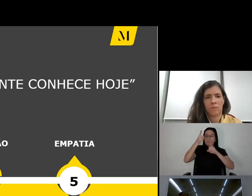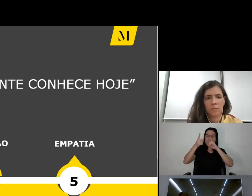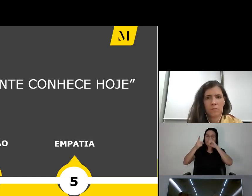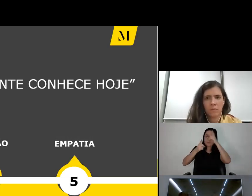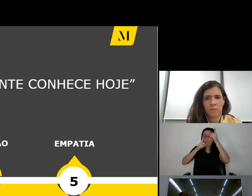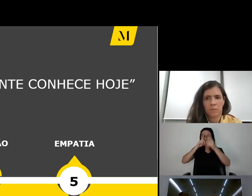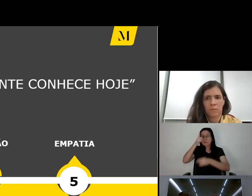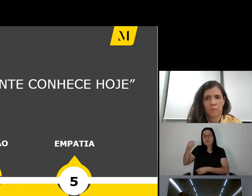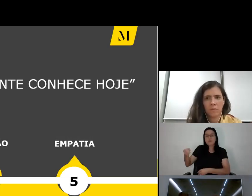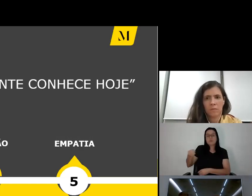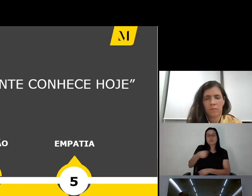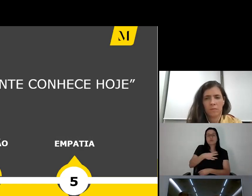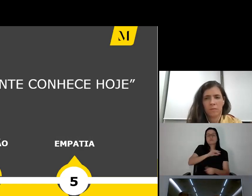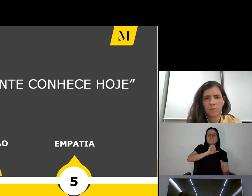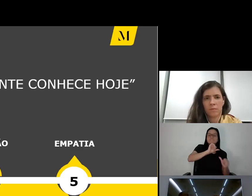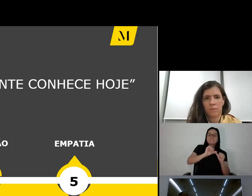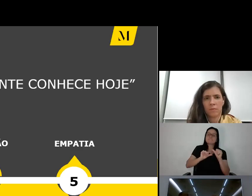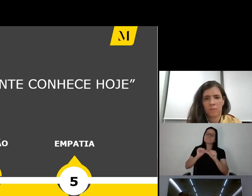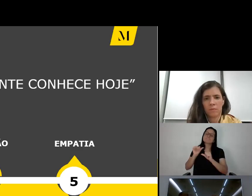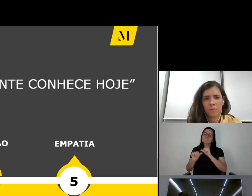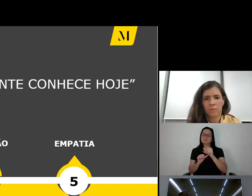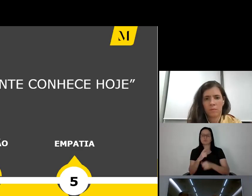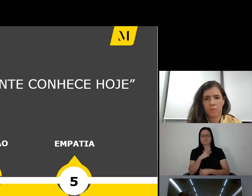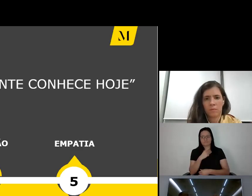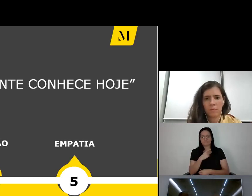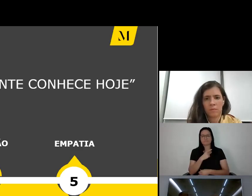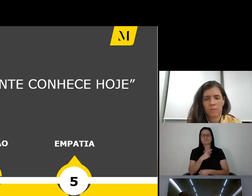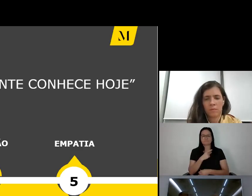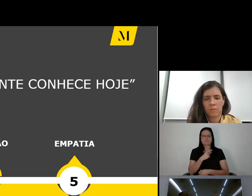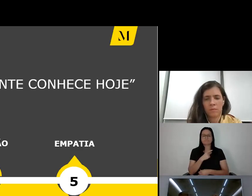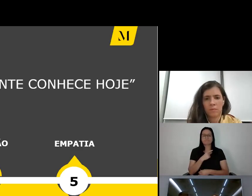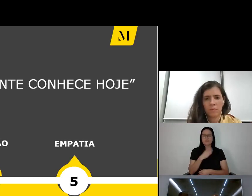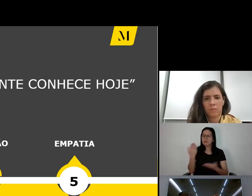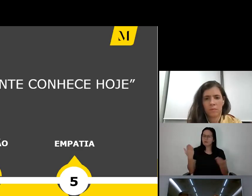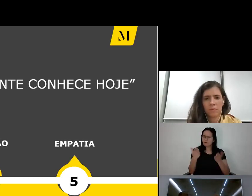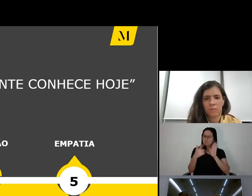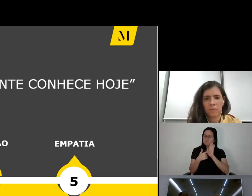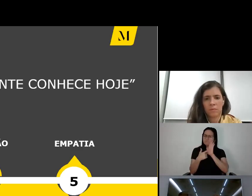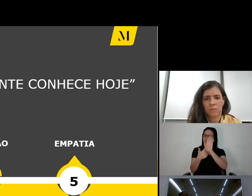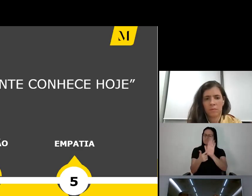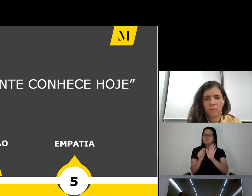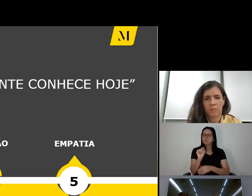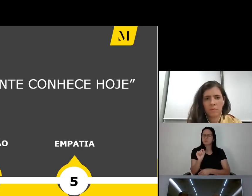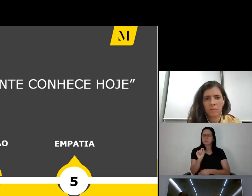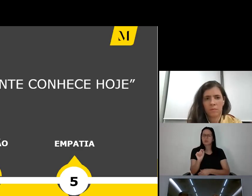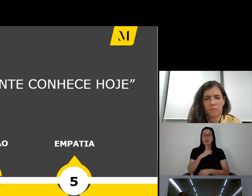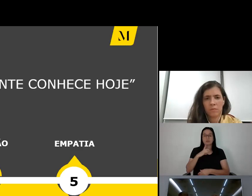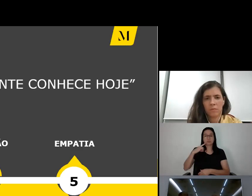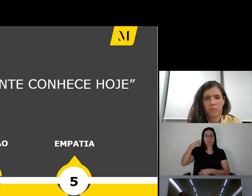desconstruir padrões. No fim do dia, o que a gente quis trazer, especialmente com essa apresentação, é que o